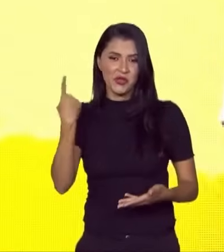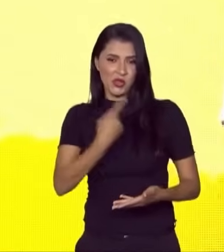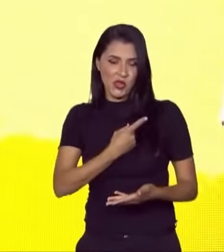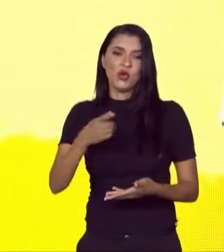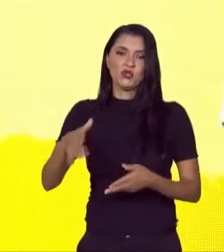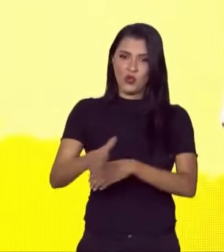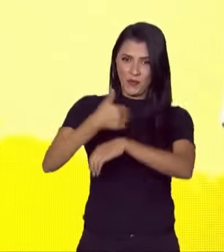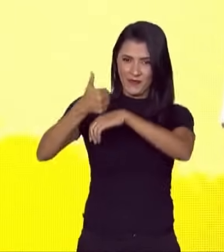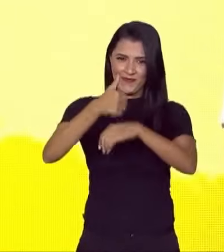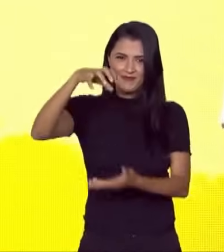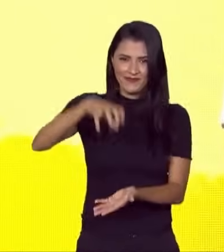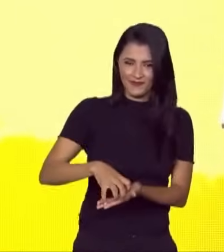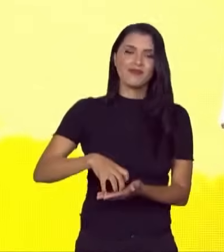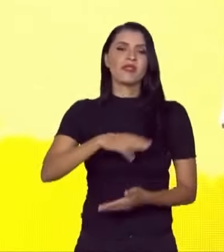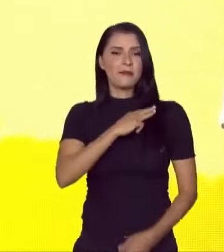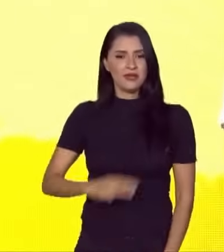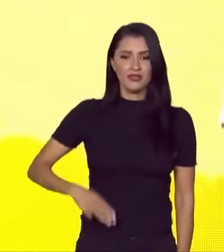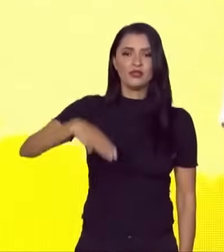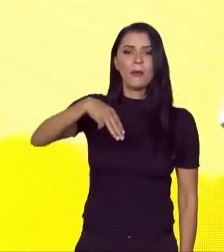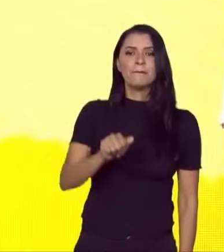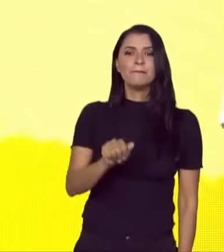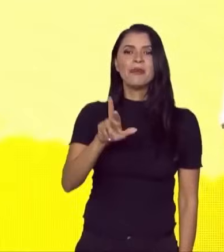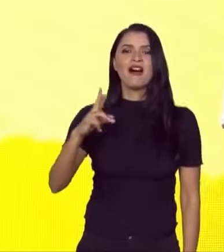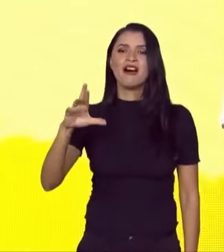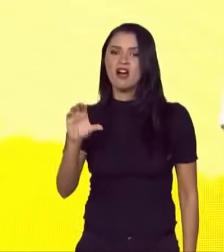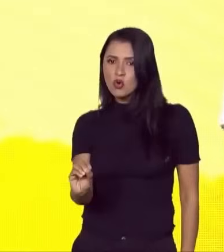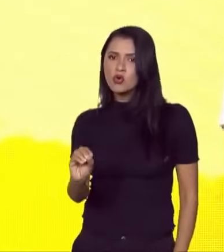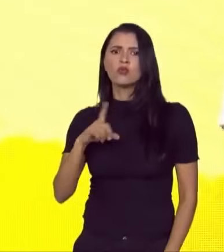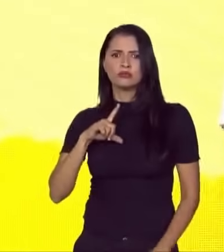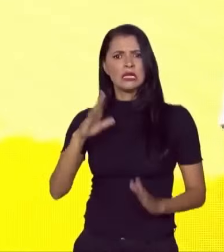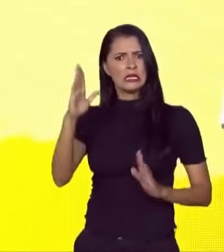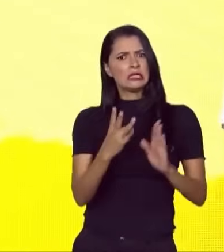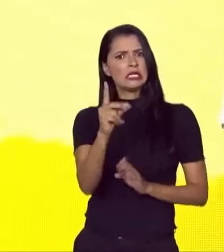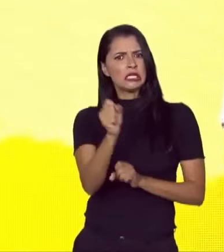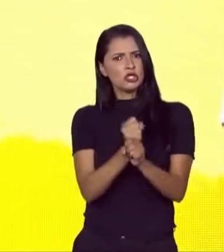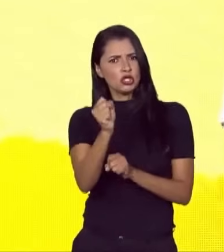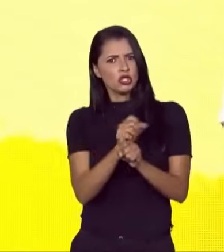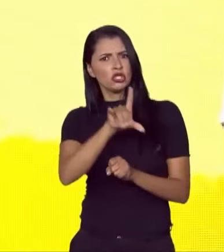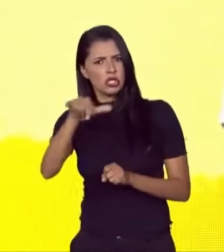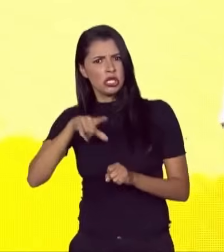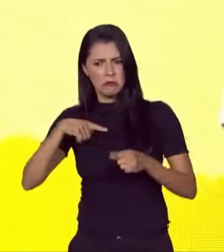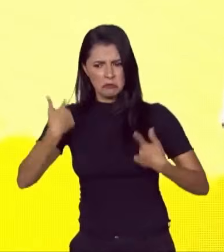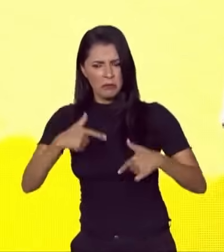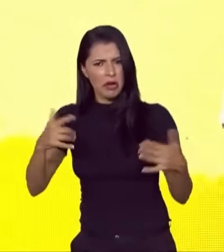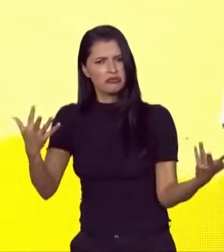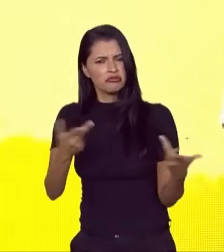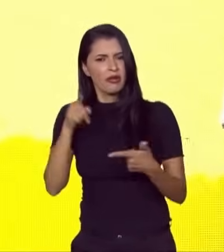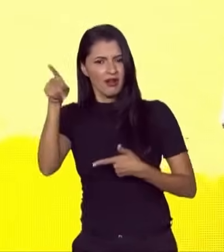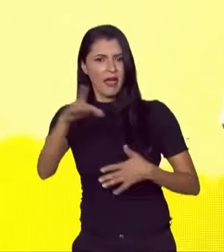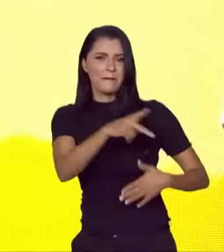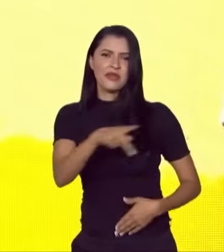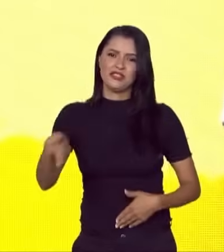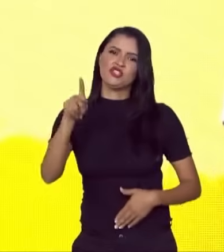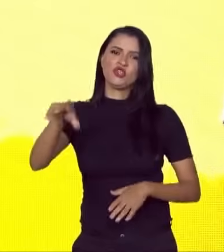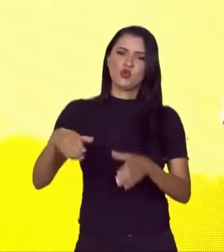Vieira, que teve um papel exuberante em 30 dias que presidiu o Conselho de Segurança da ONU,